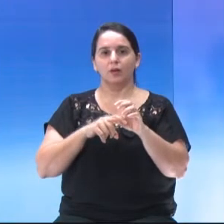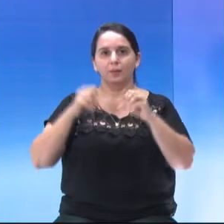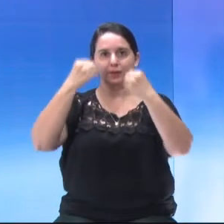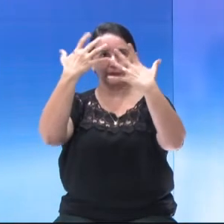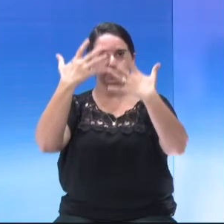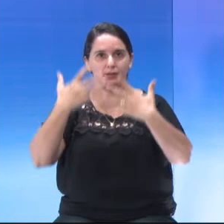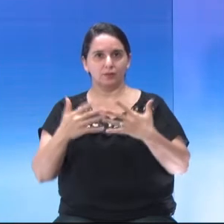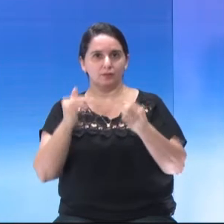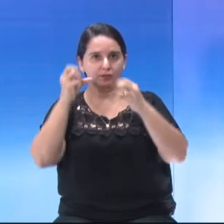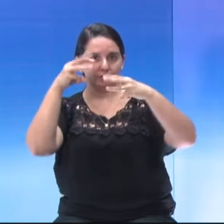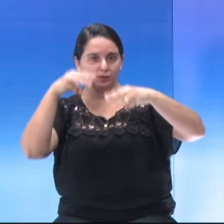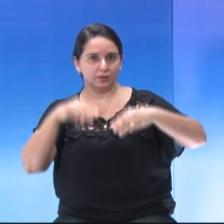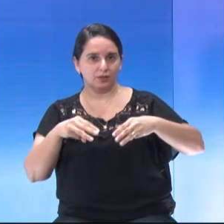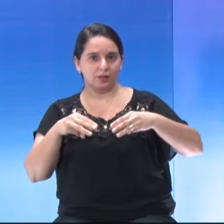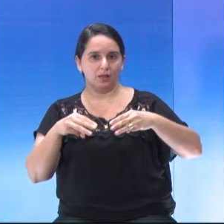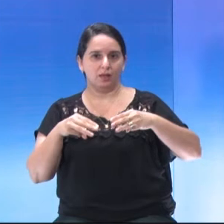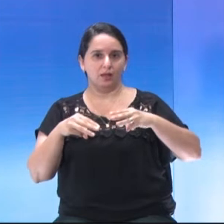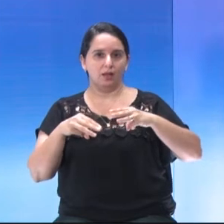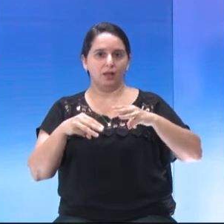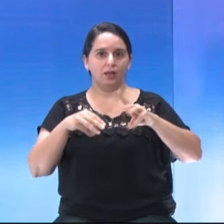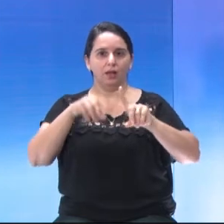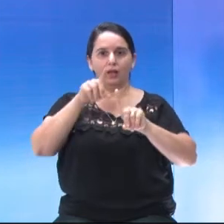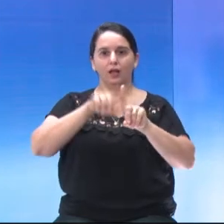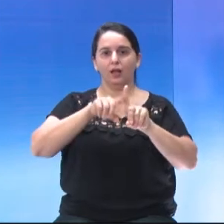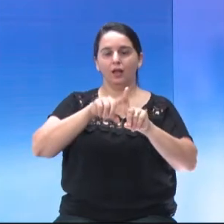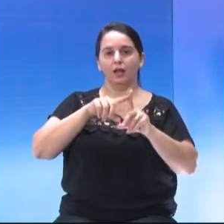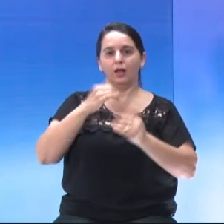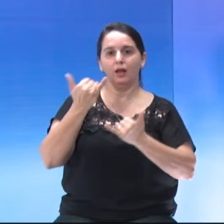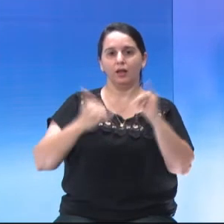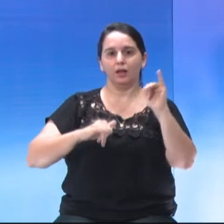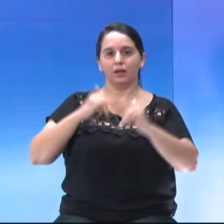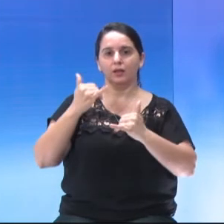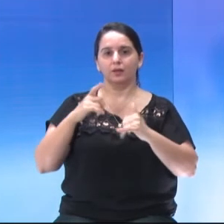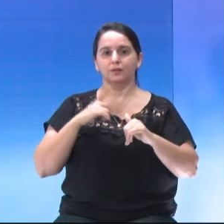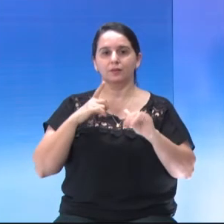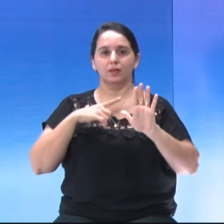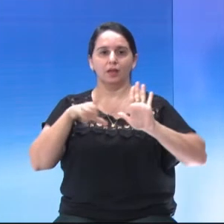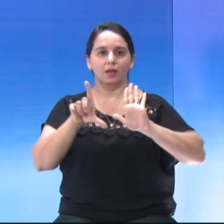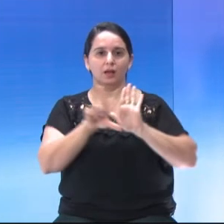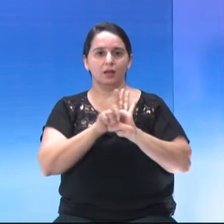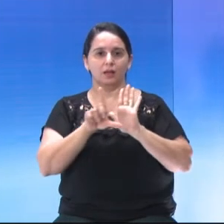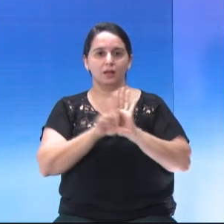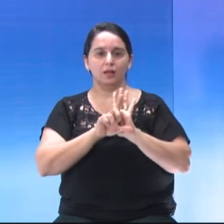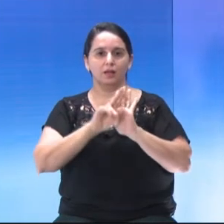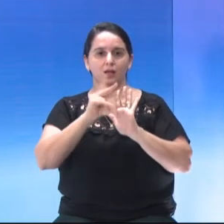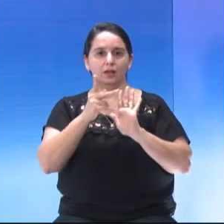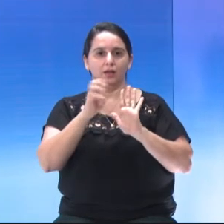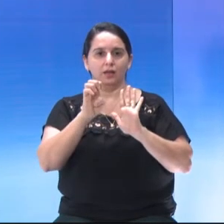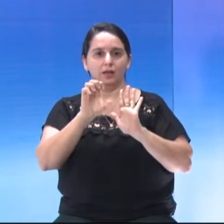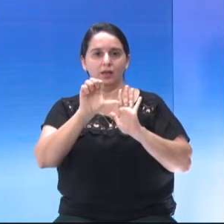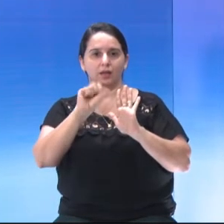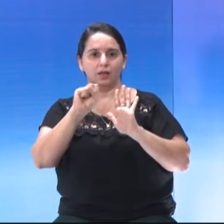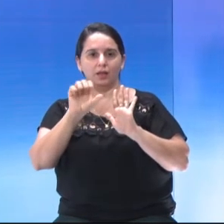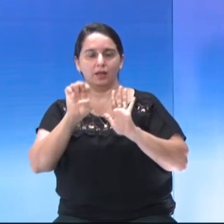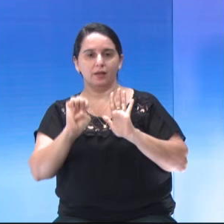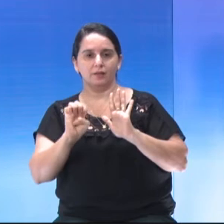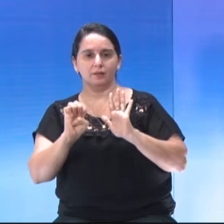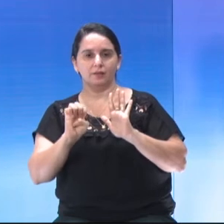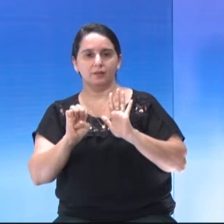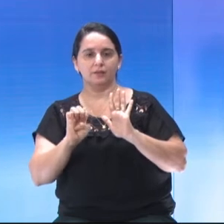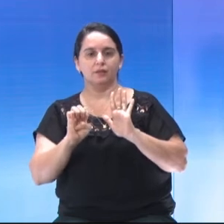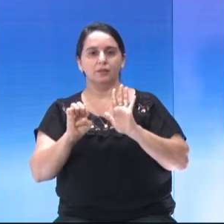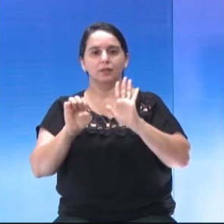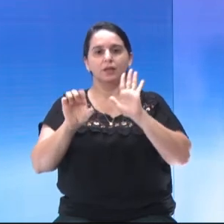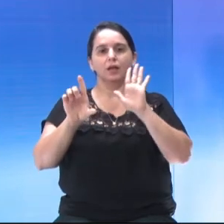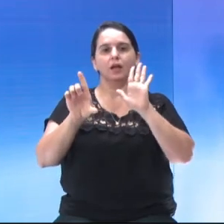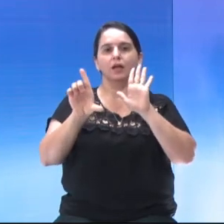mapa mental, para finalizar a termoquímica, nós temos uma lei que nós chamamos de lei de Hess, que é